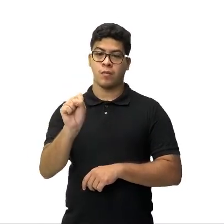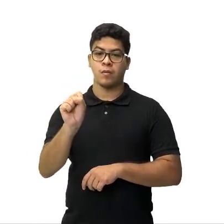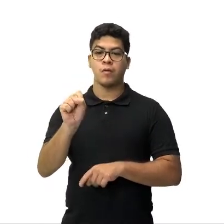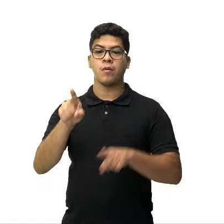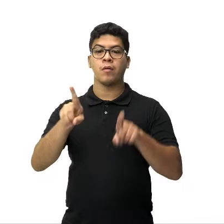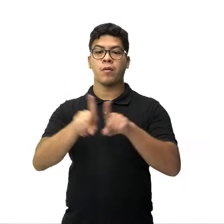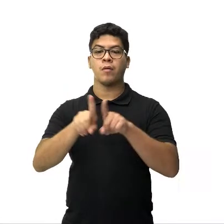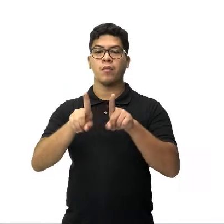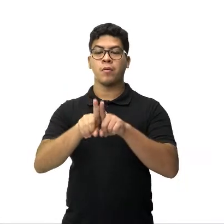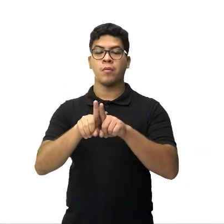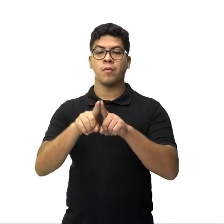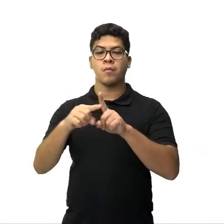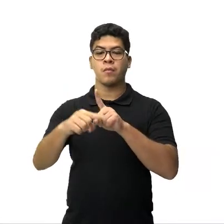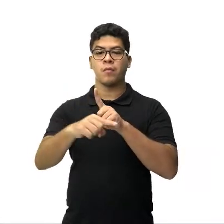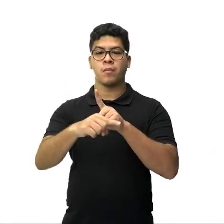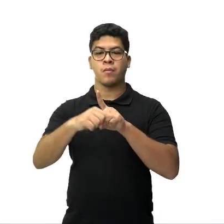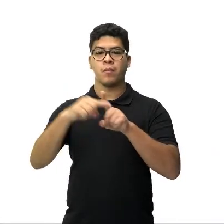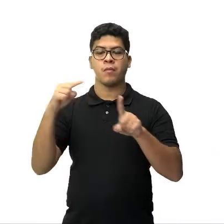53,8% com